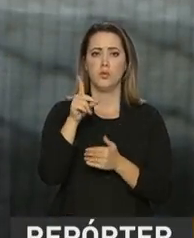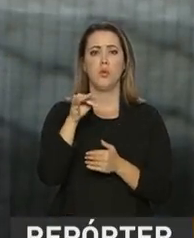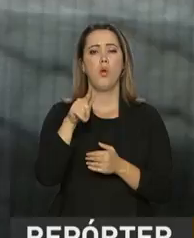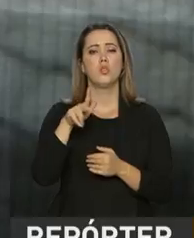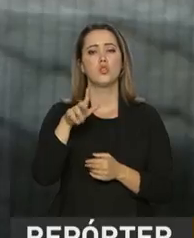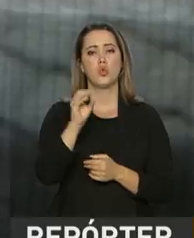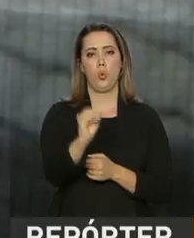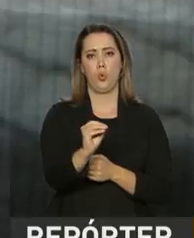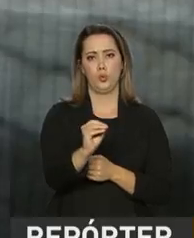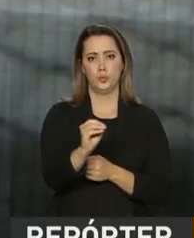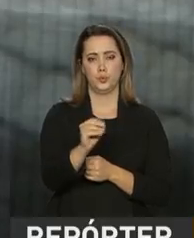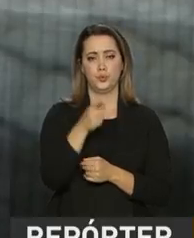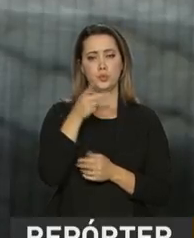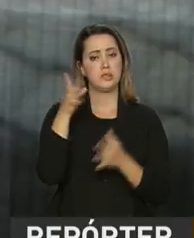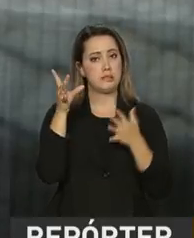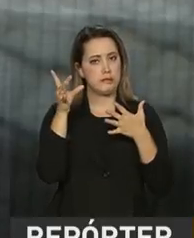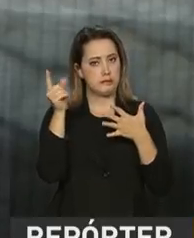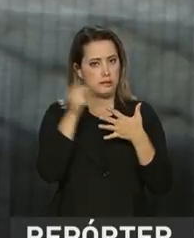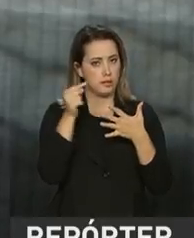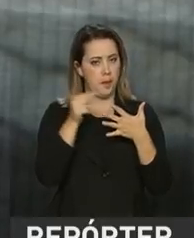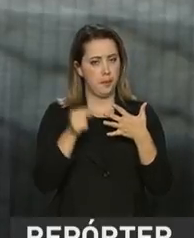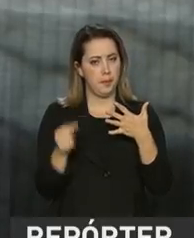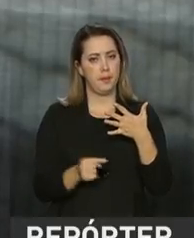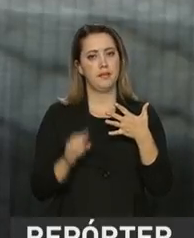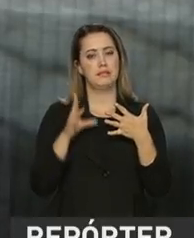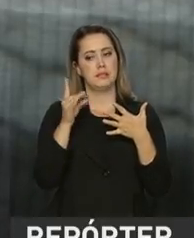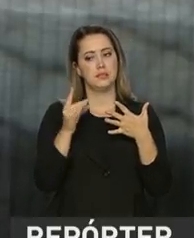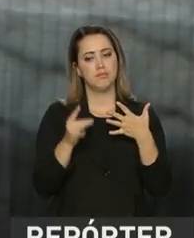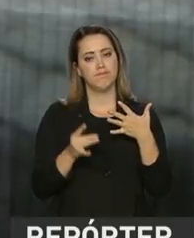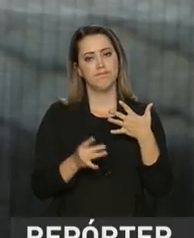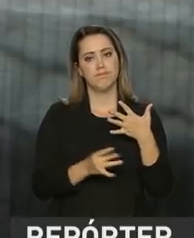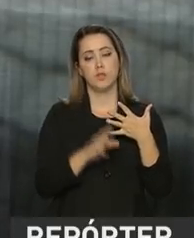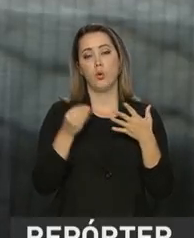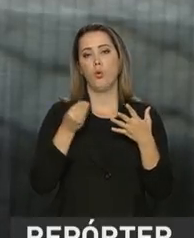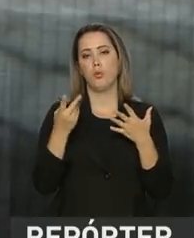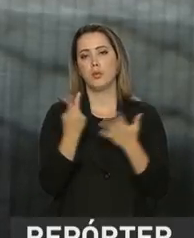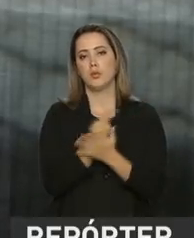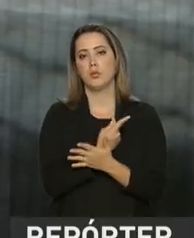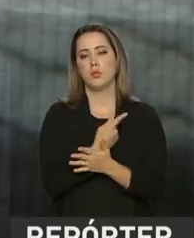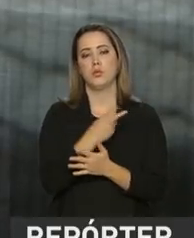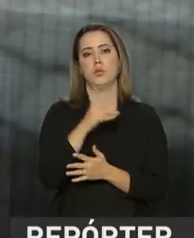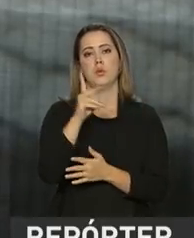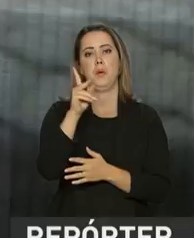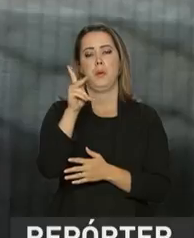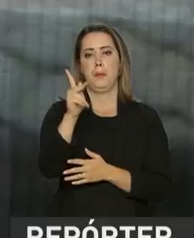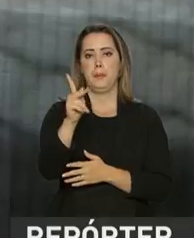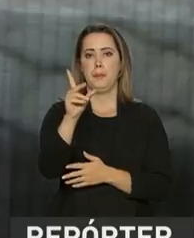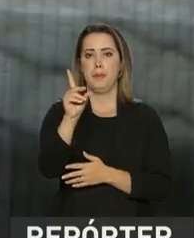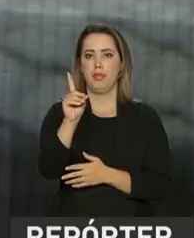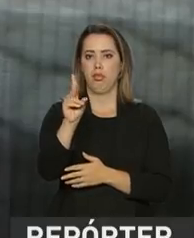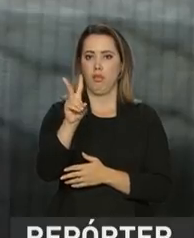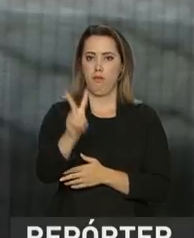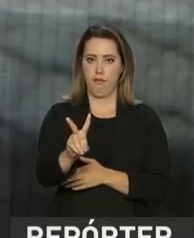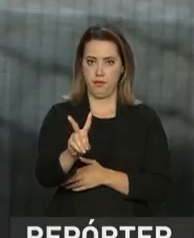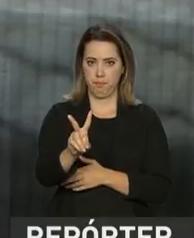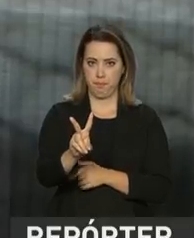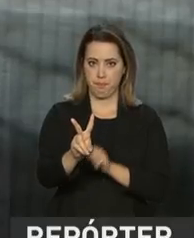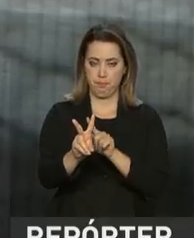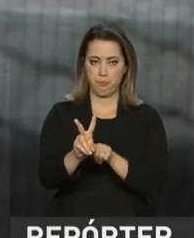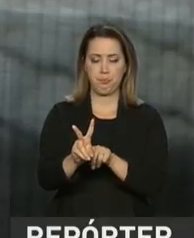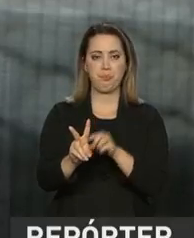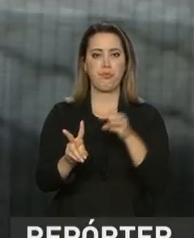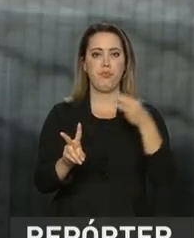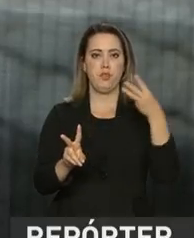de oliveira detalhou como vai funcionar o programa de desligamento voluntário ele prevê